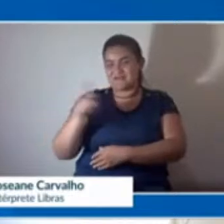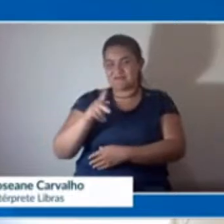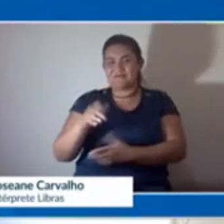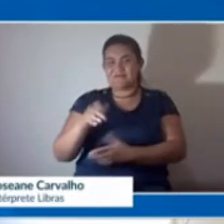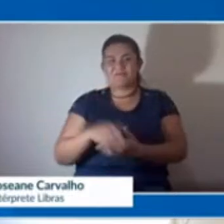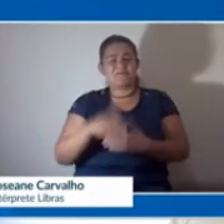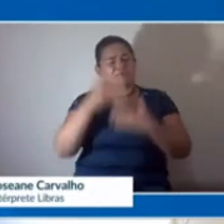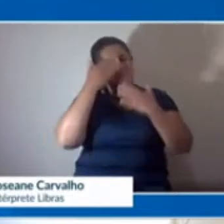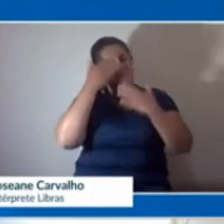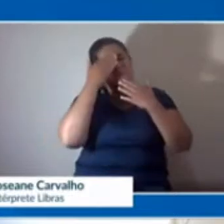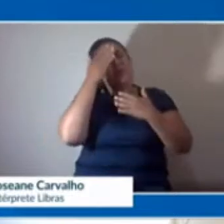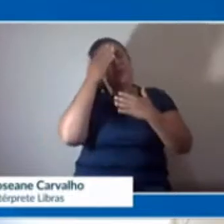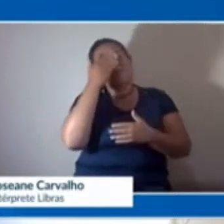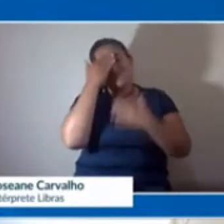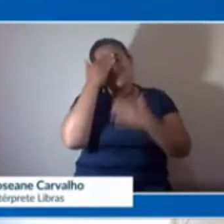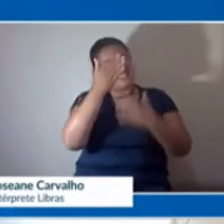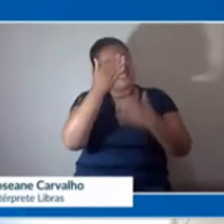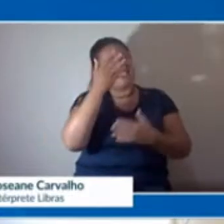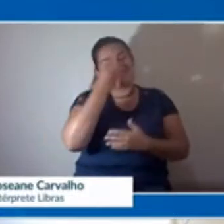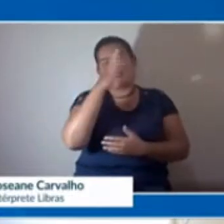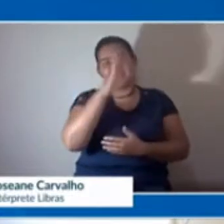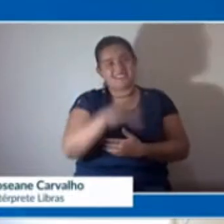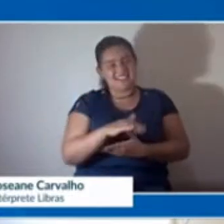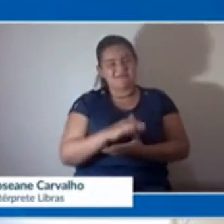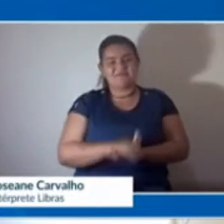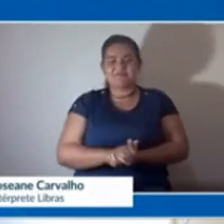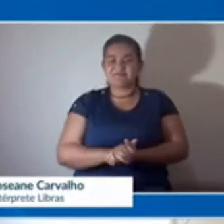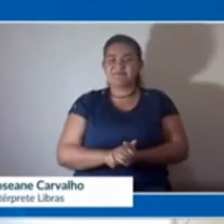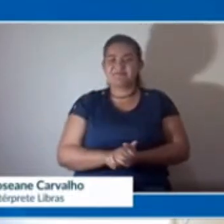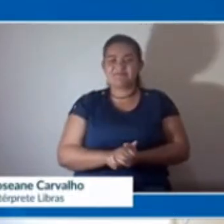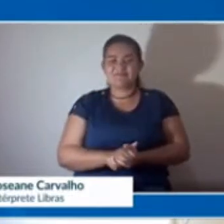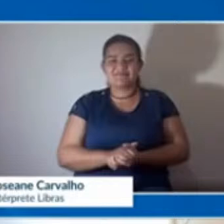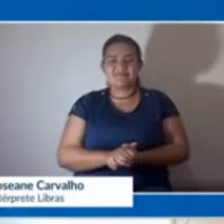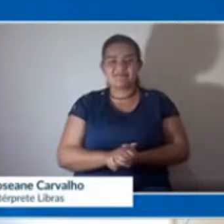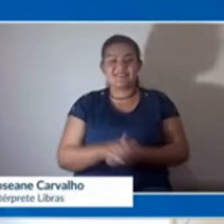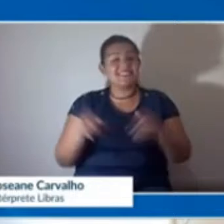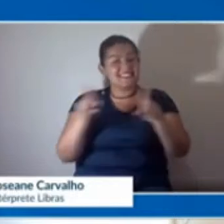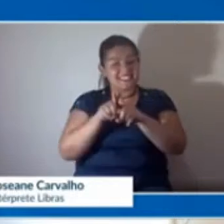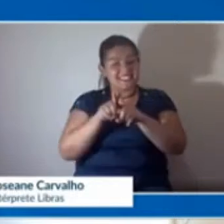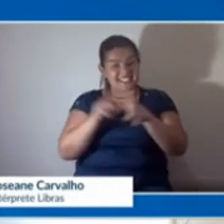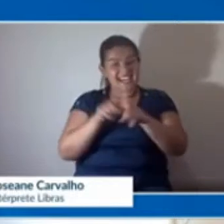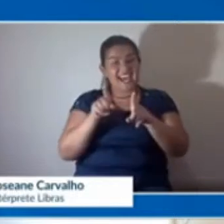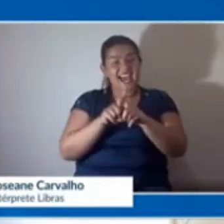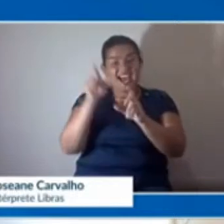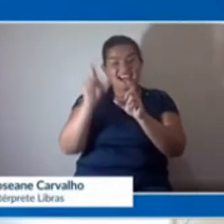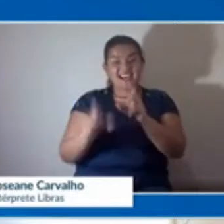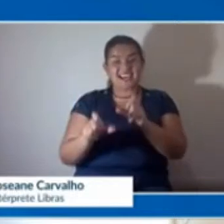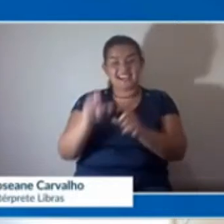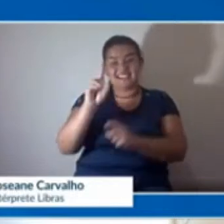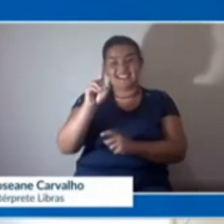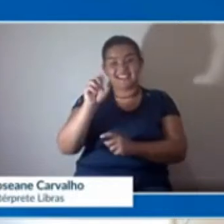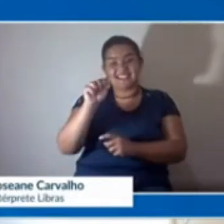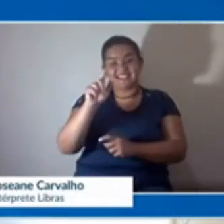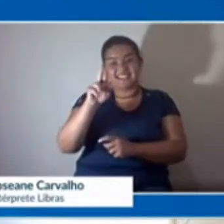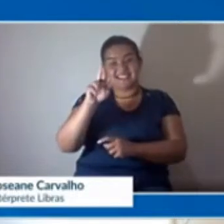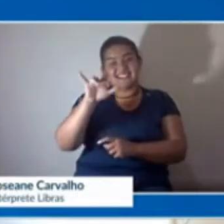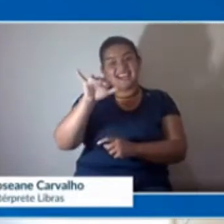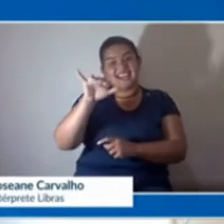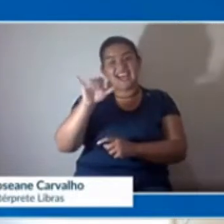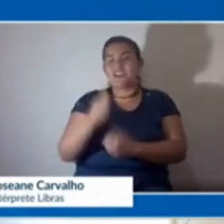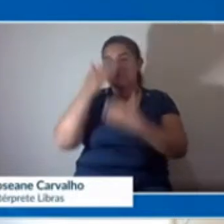agradeço, Camila. E também vamos conversar com a artista multimídia, Adária Arantes. Obrigada pela sua